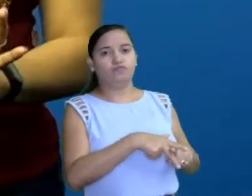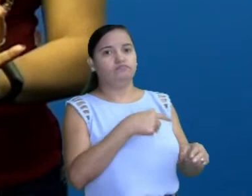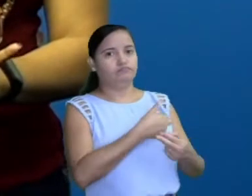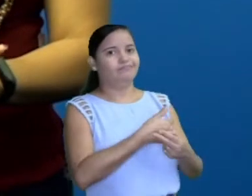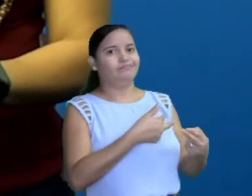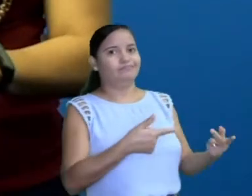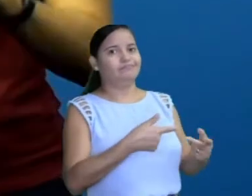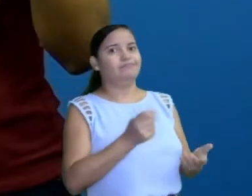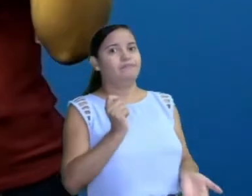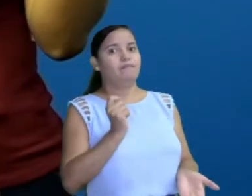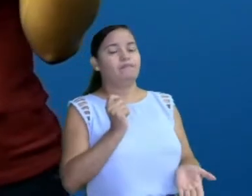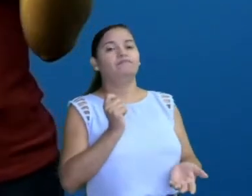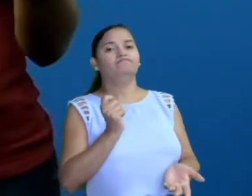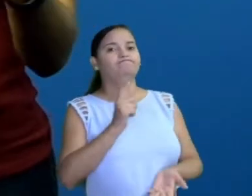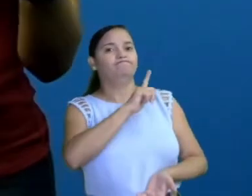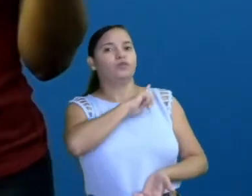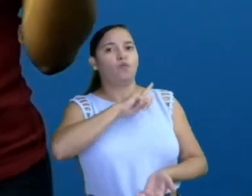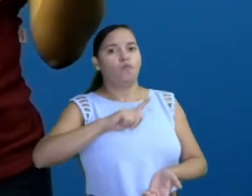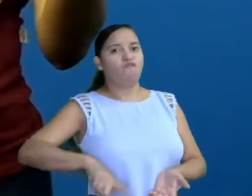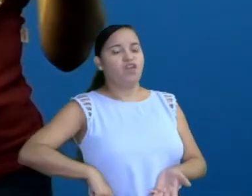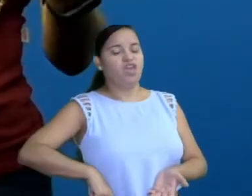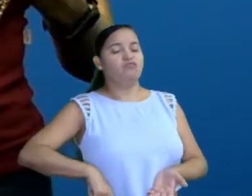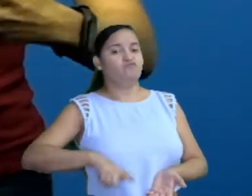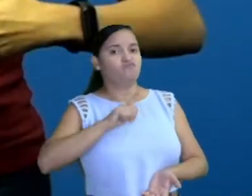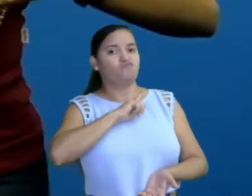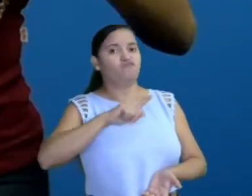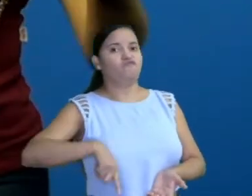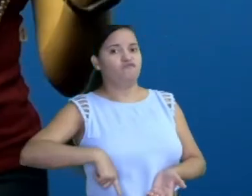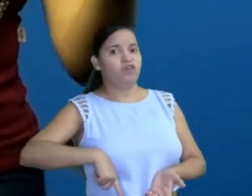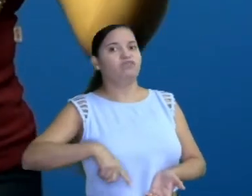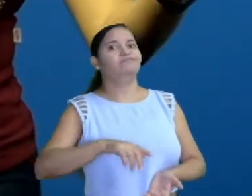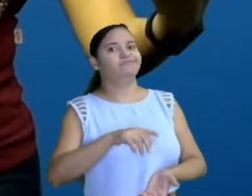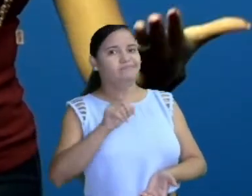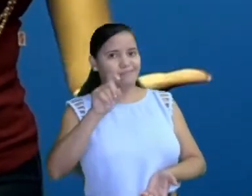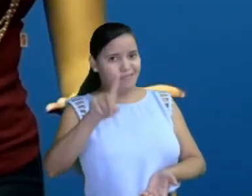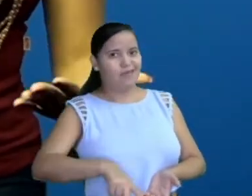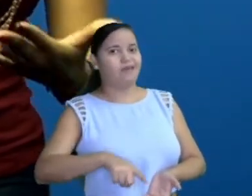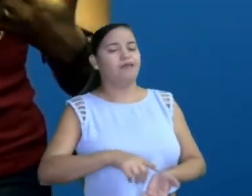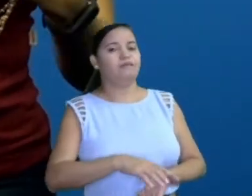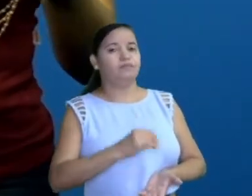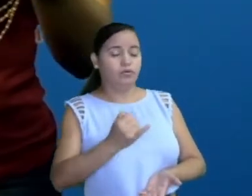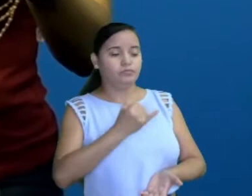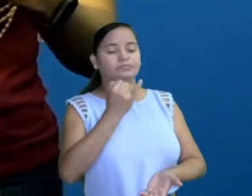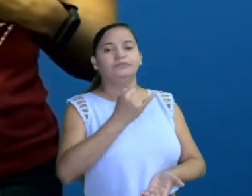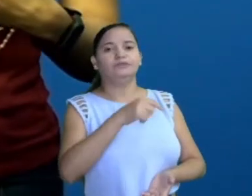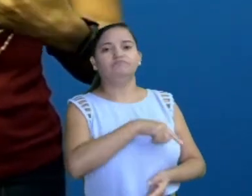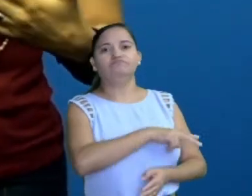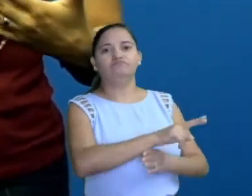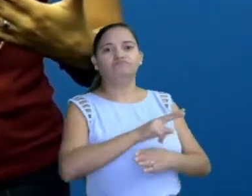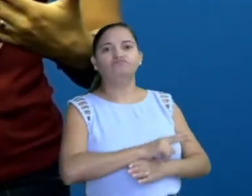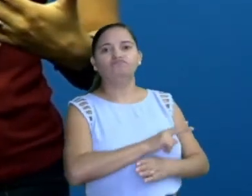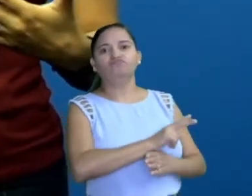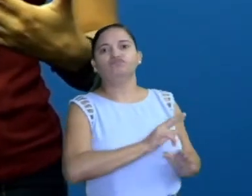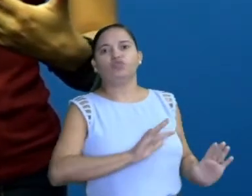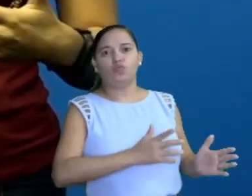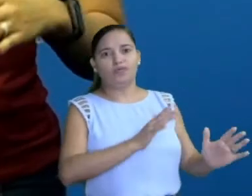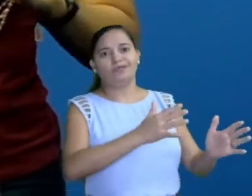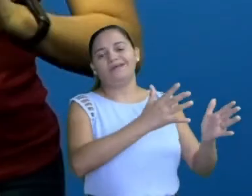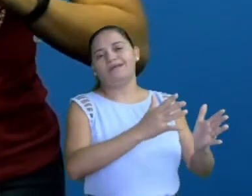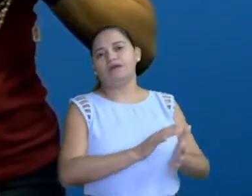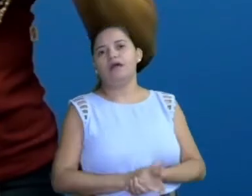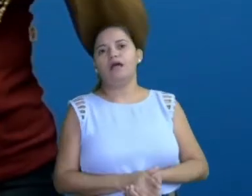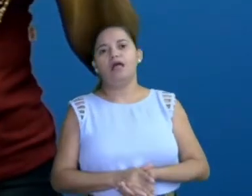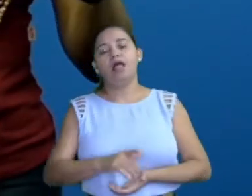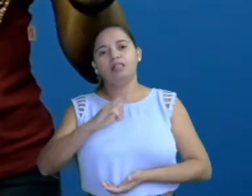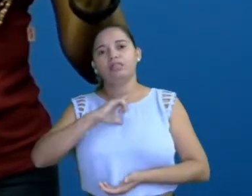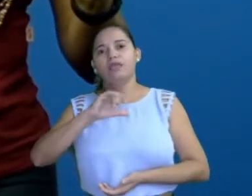cuidar desses espaços, porque a gente paga tantos impostos e esses impostos também servem para cuidar desses espaços públicos.